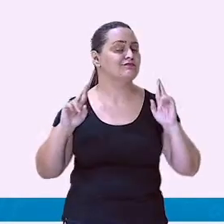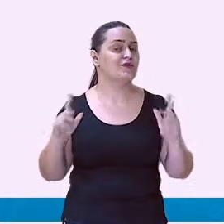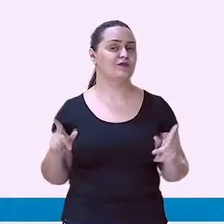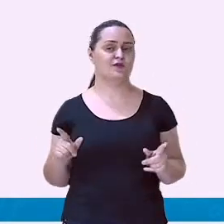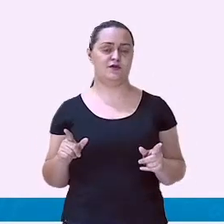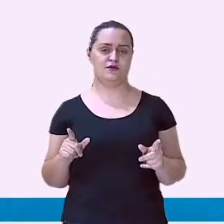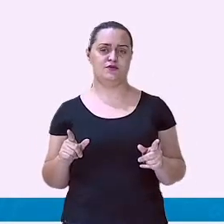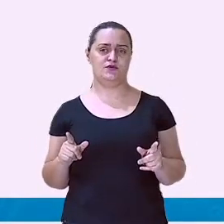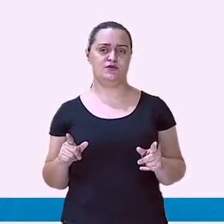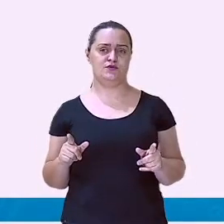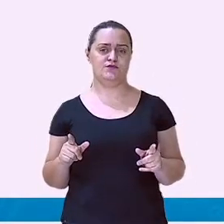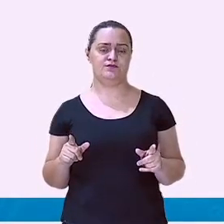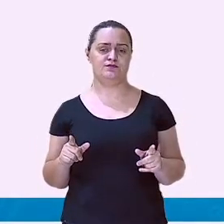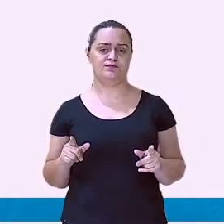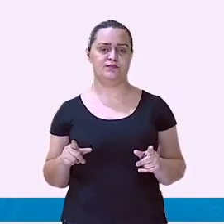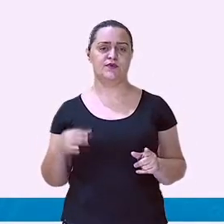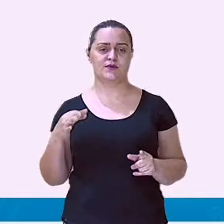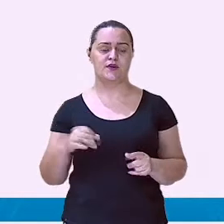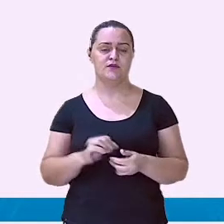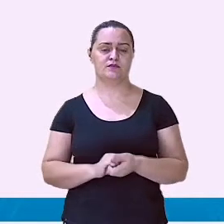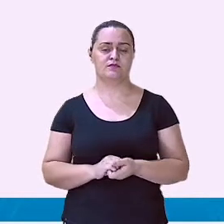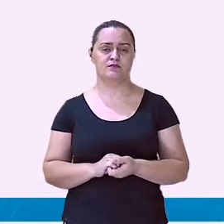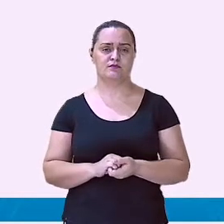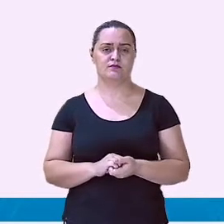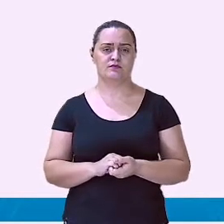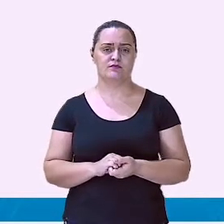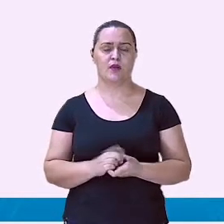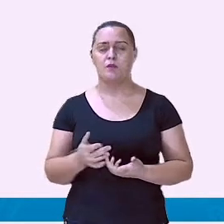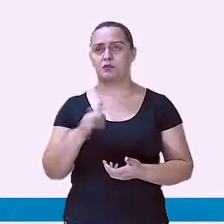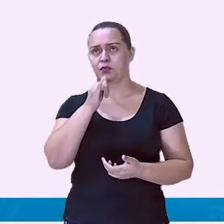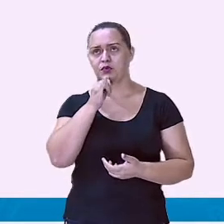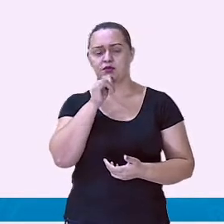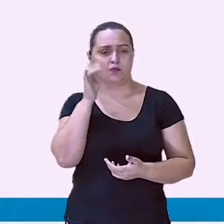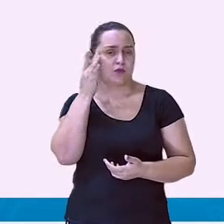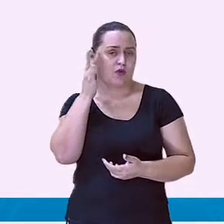sair daqui e iam encontrar esse continente.